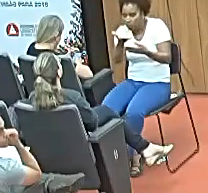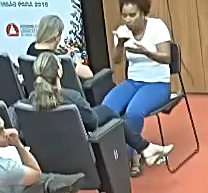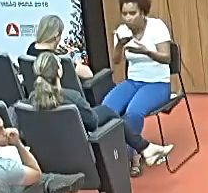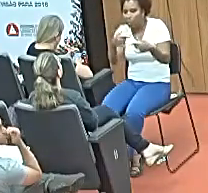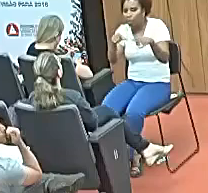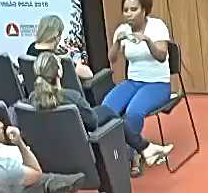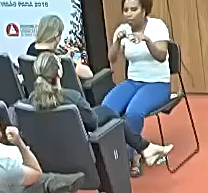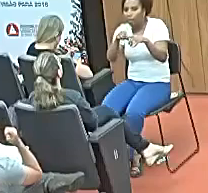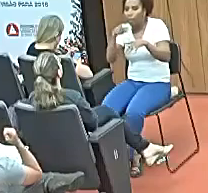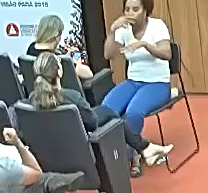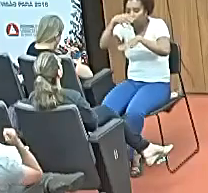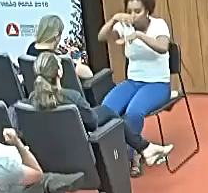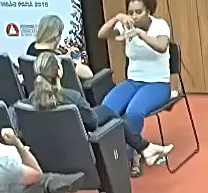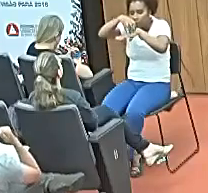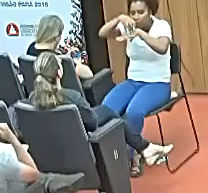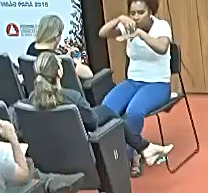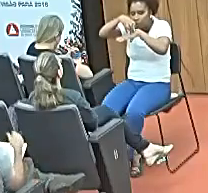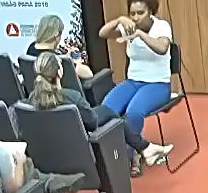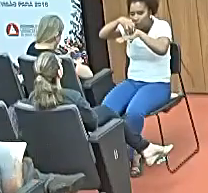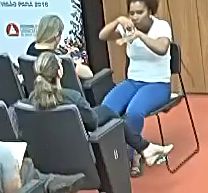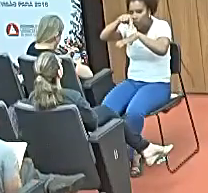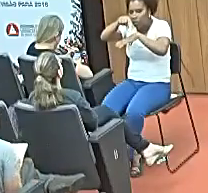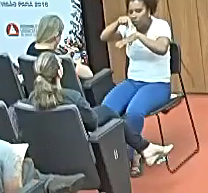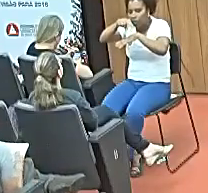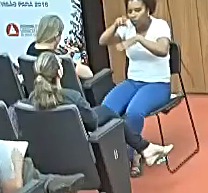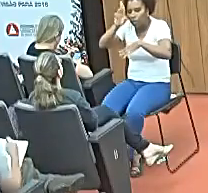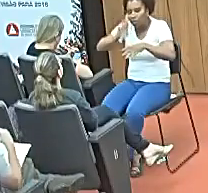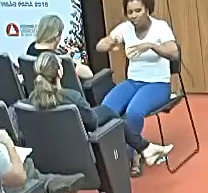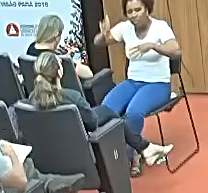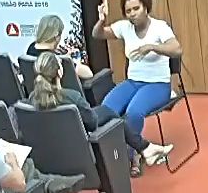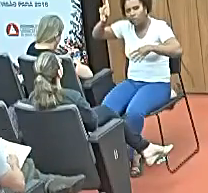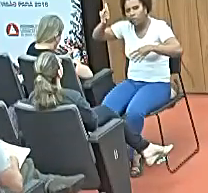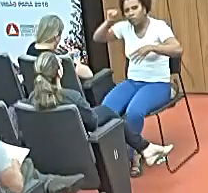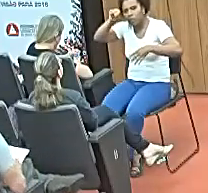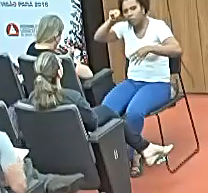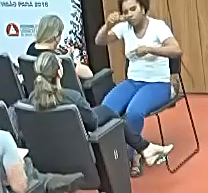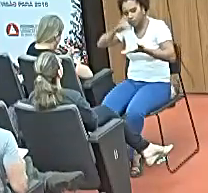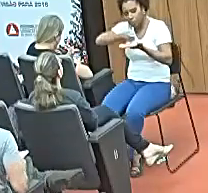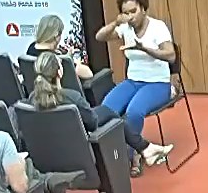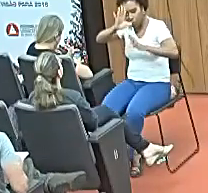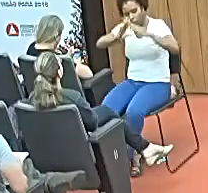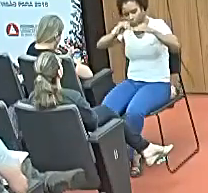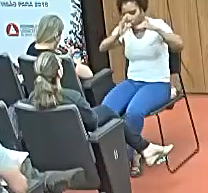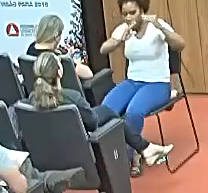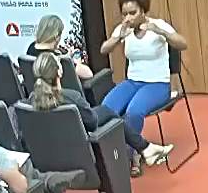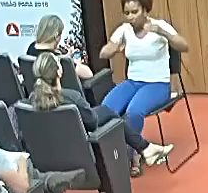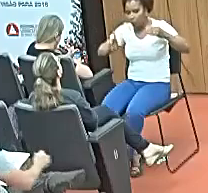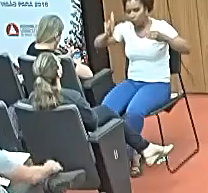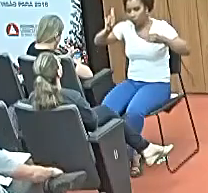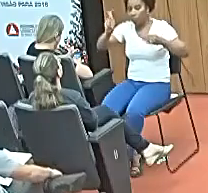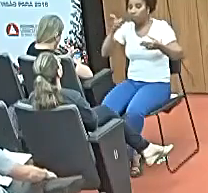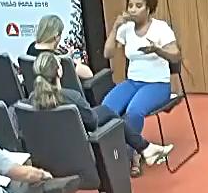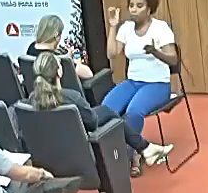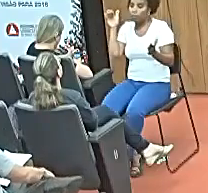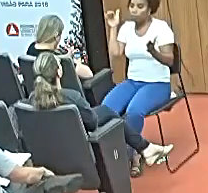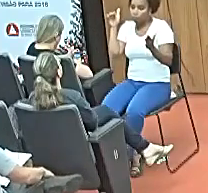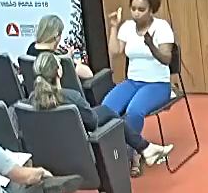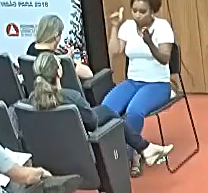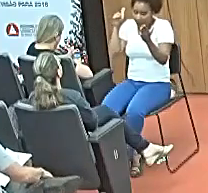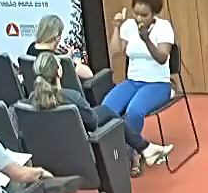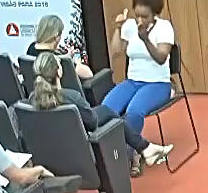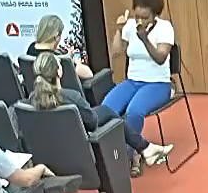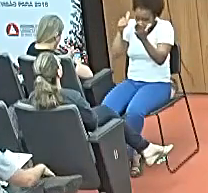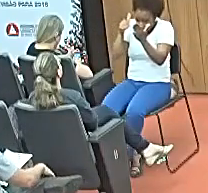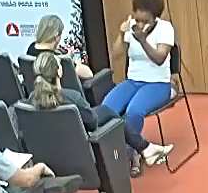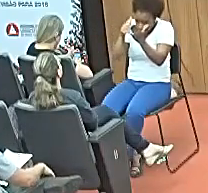do centro mineiro de referência em resíduos sólidos e por último o grupo